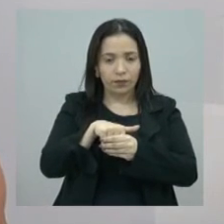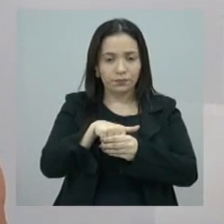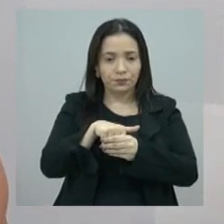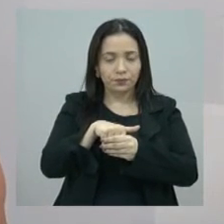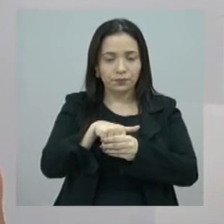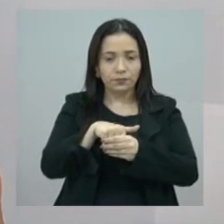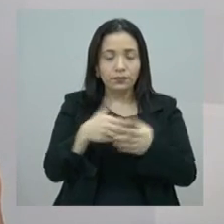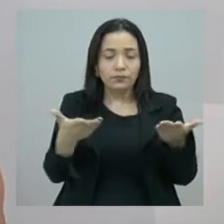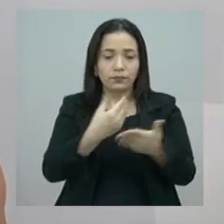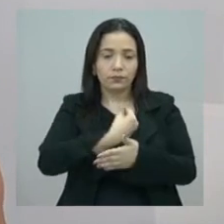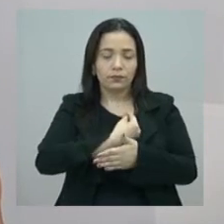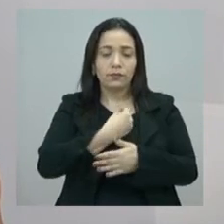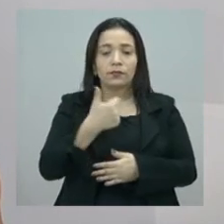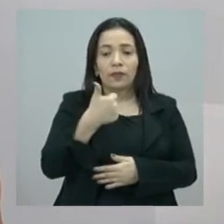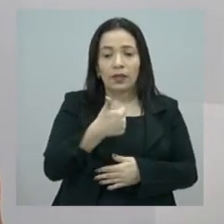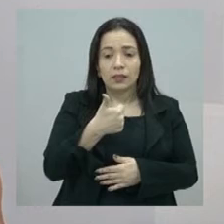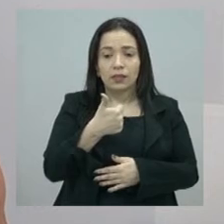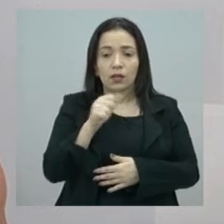atualmente são